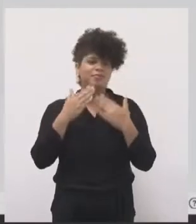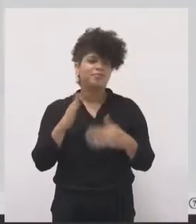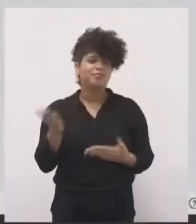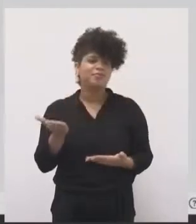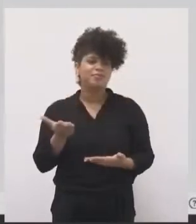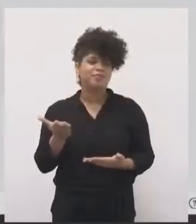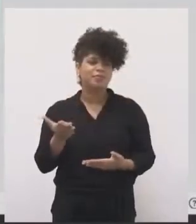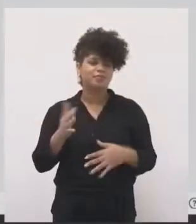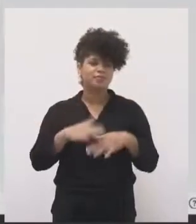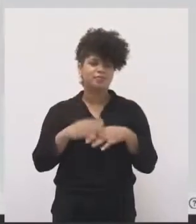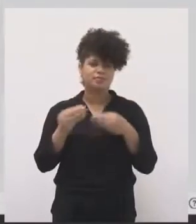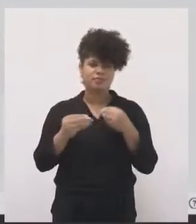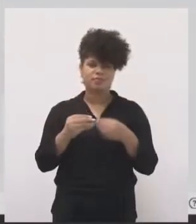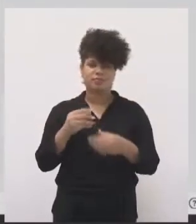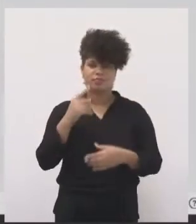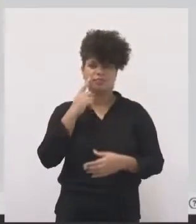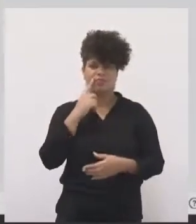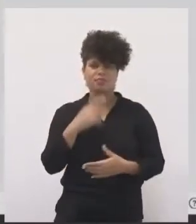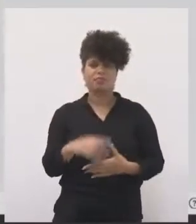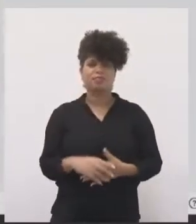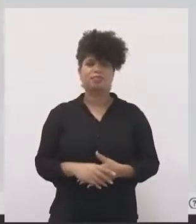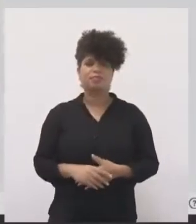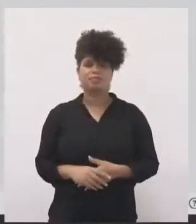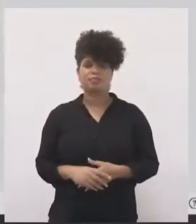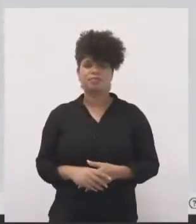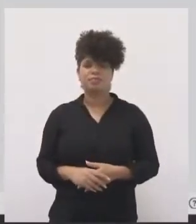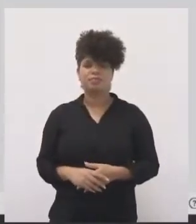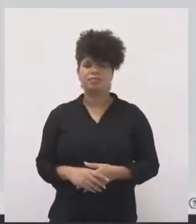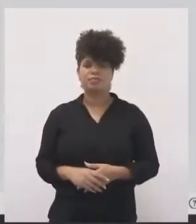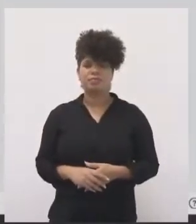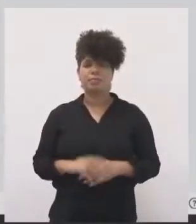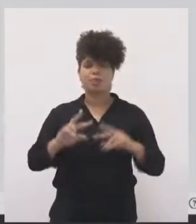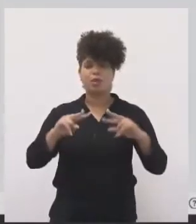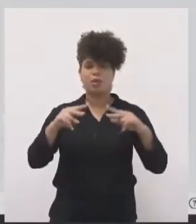que eu fiz isso. O link desse livro